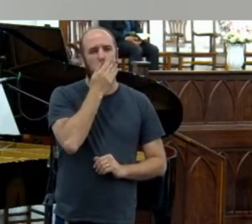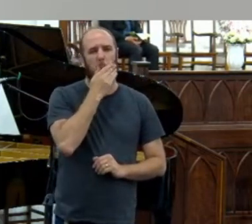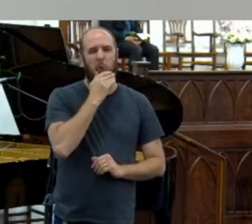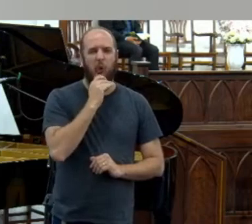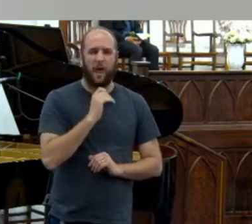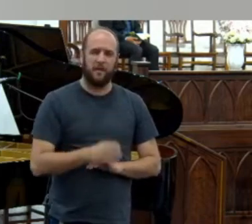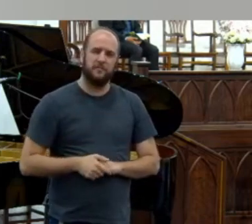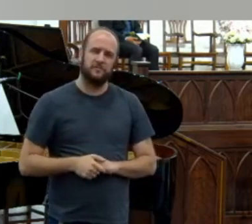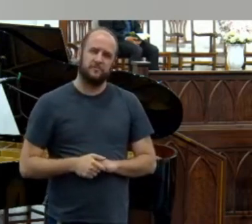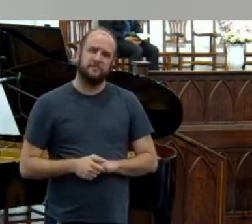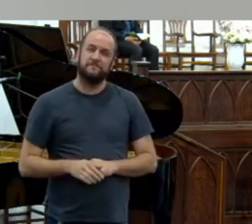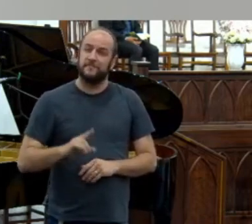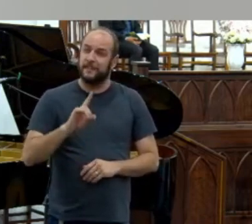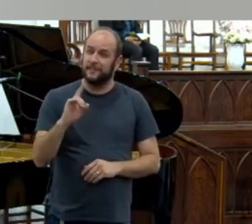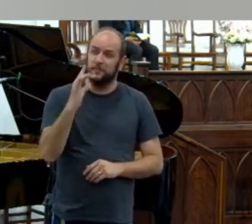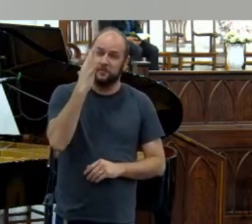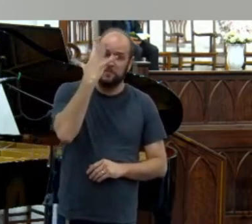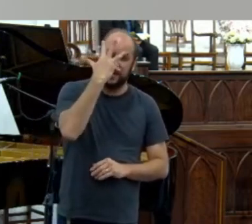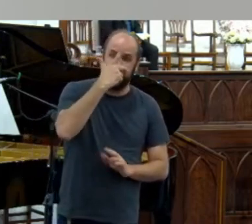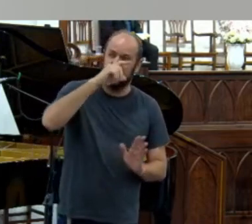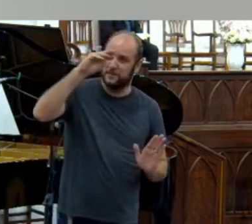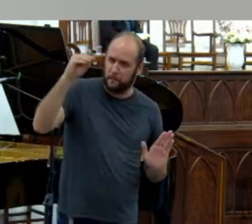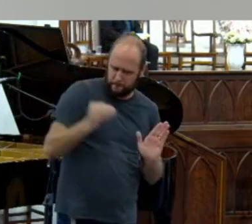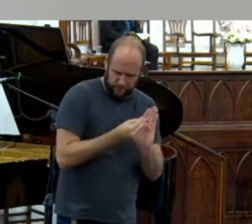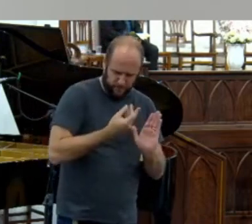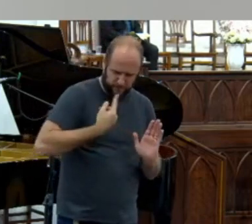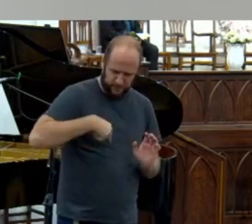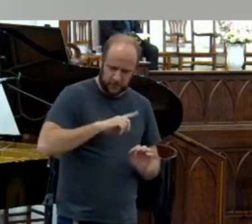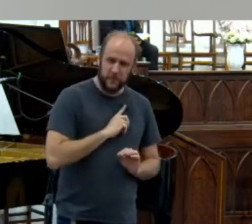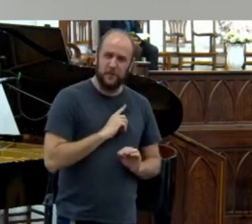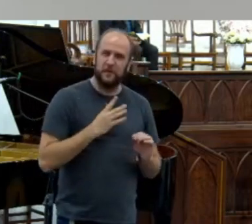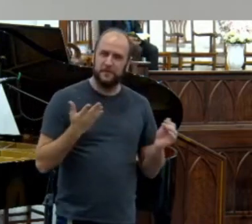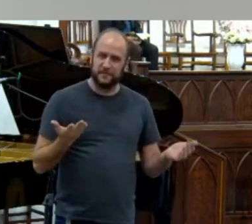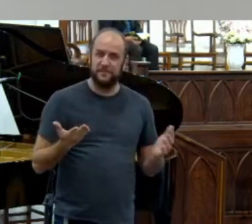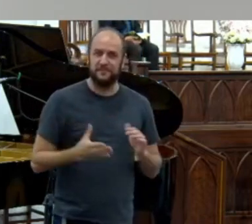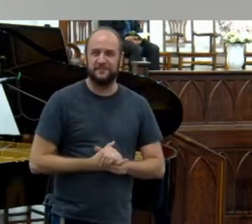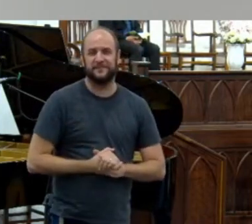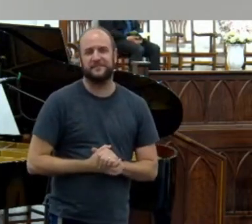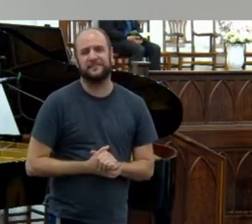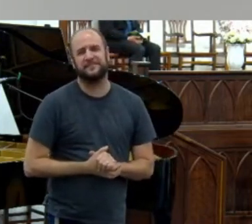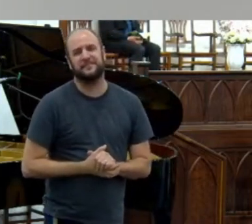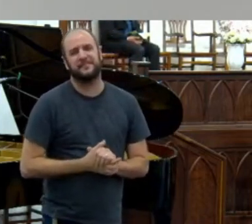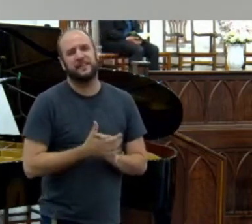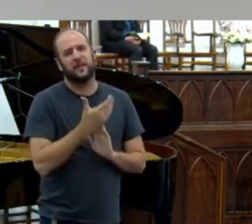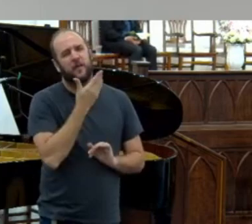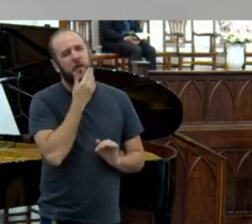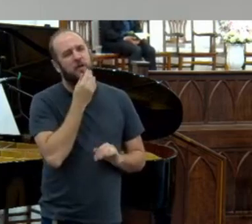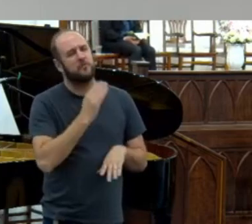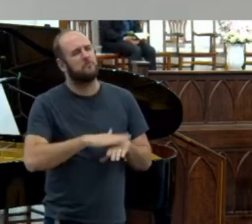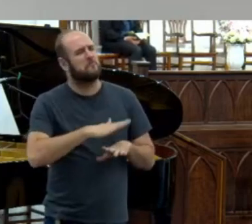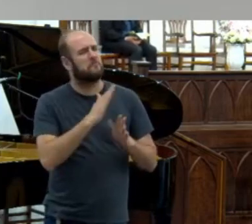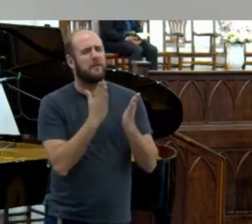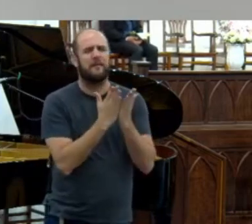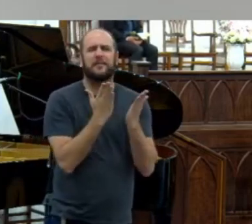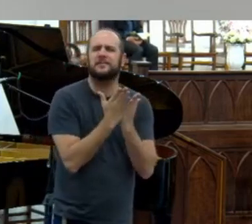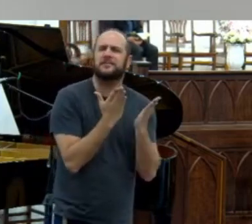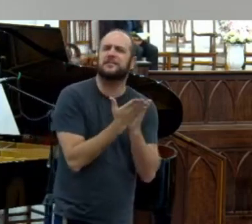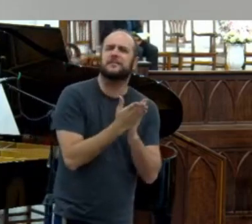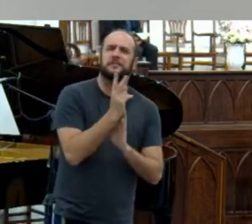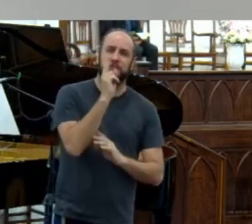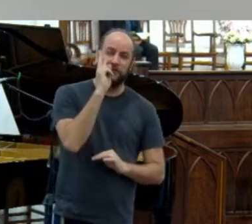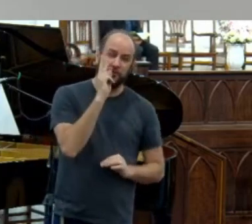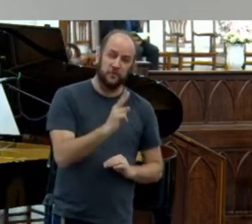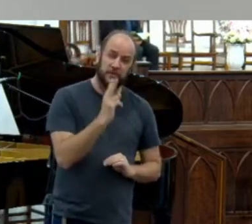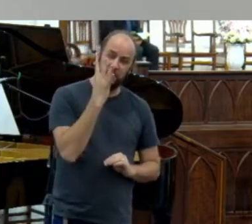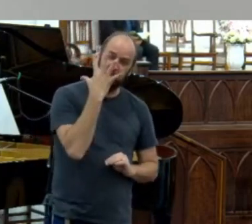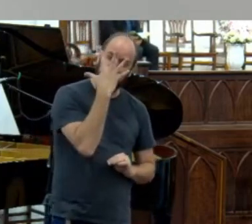Deus pôs a sua beleza em nós. Esses caras, viu, irmãos, deviam ser os mais crentes quando eles olham a